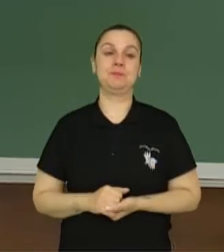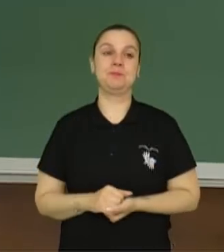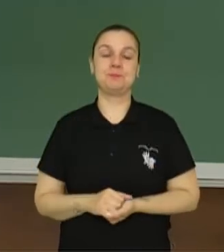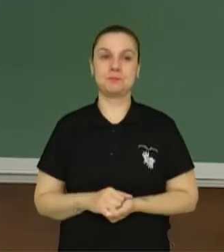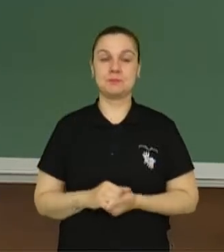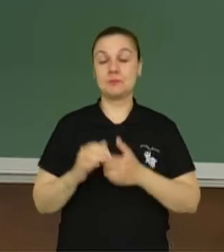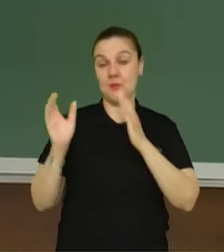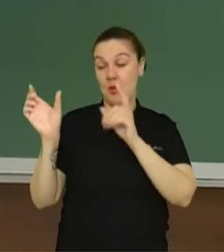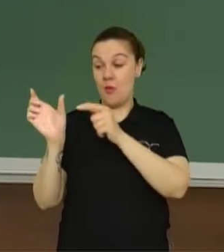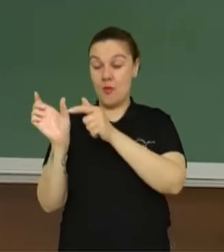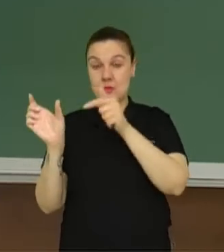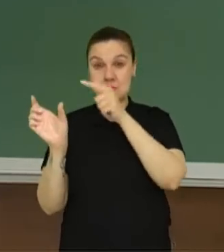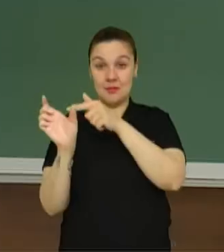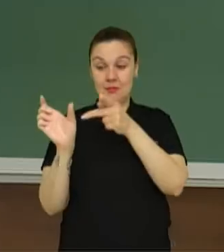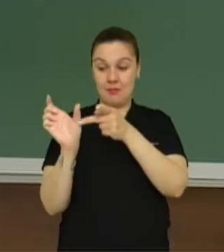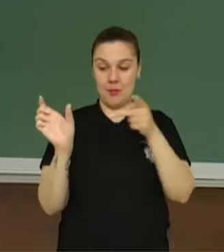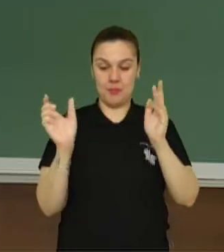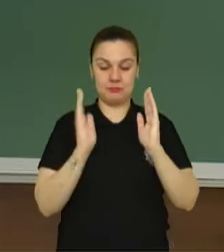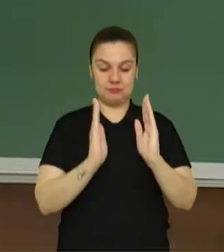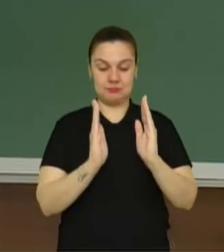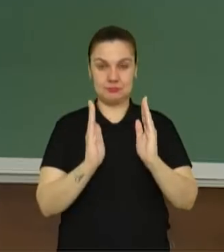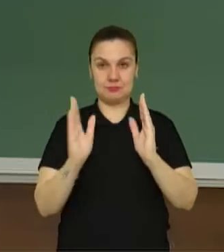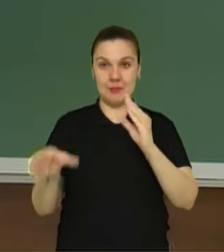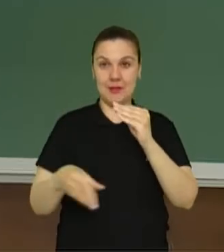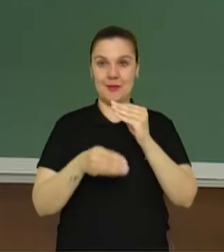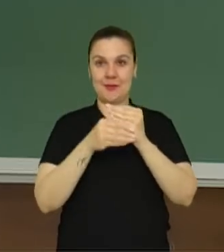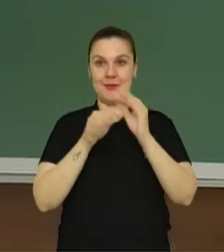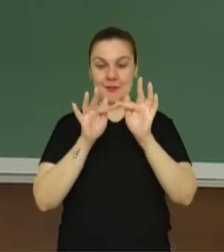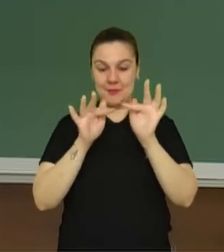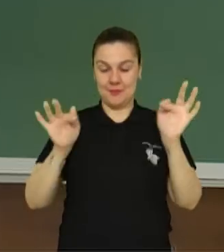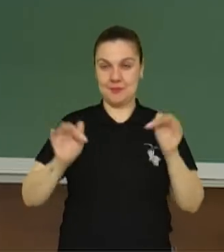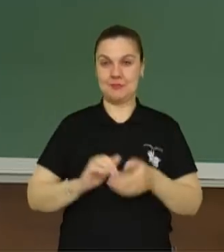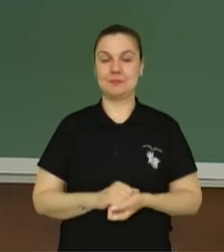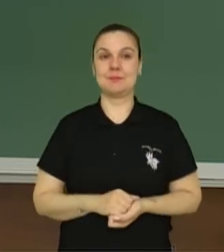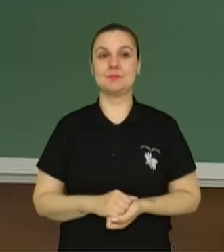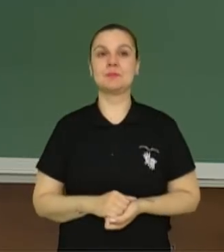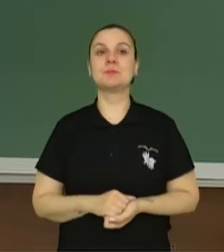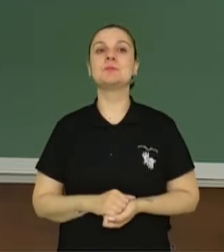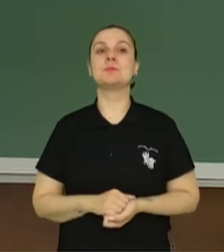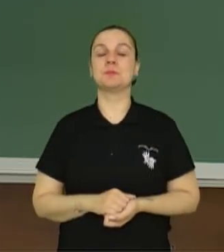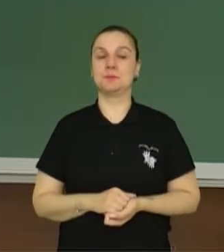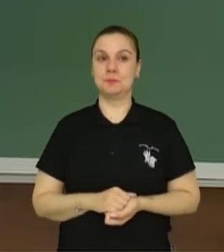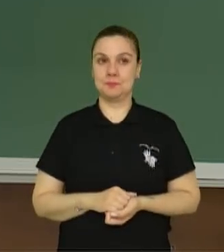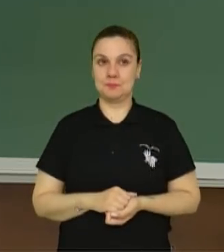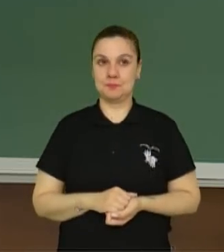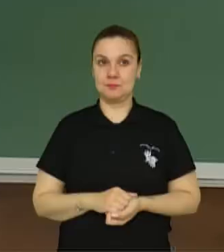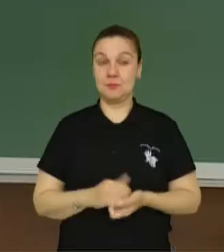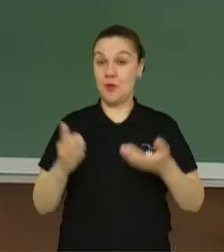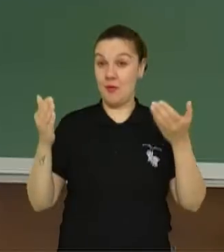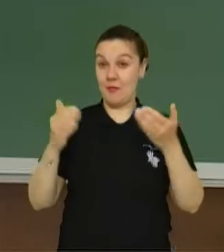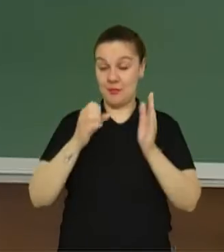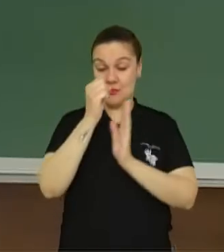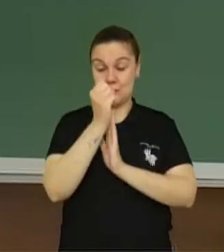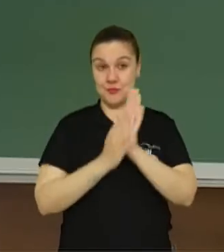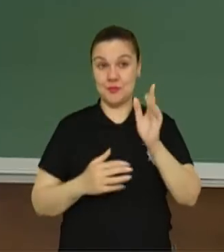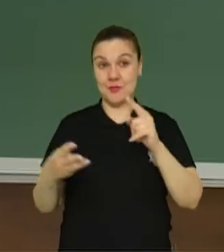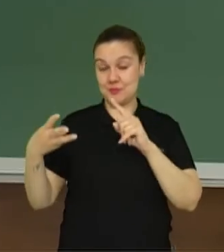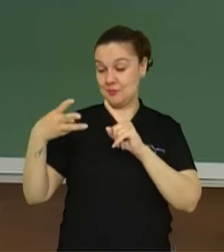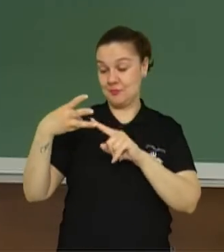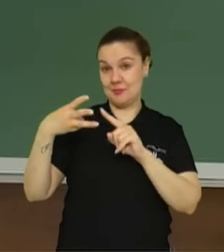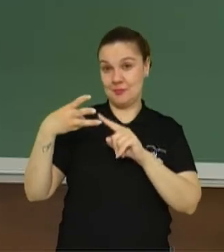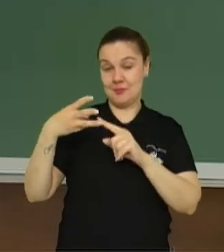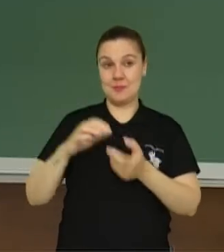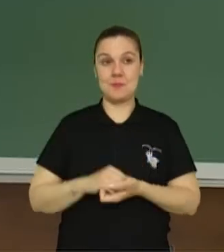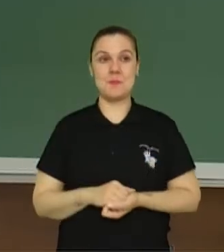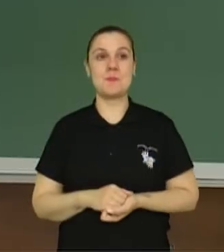CIMEPAR, né? Então, essa ideia aqui, complementando aqui a nossa oração. Bacana? Agora, a terceira atividade aqui